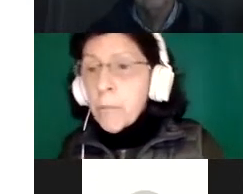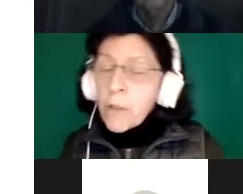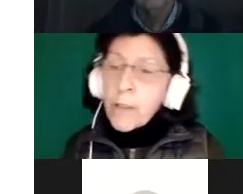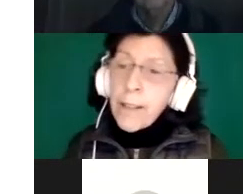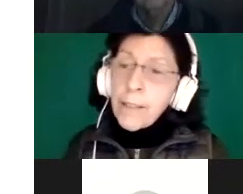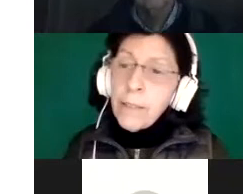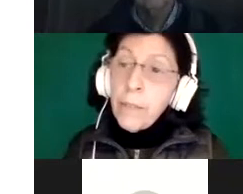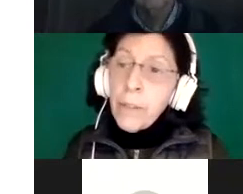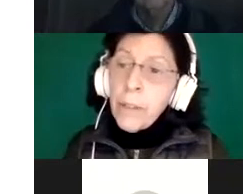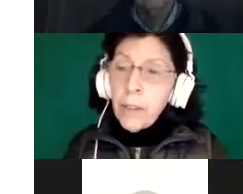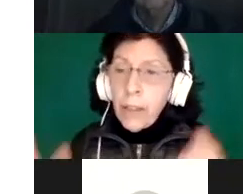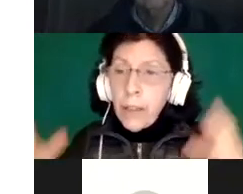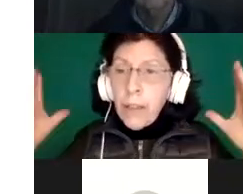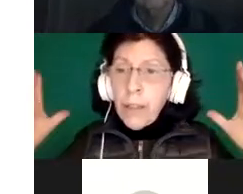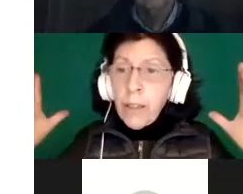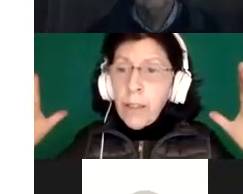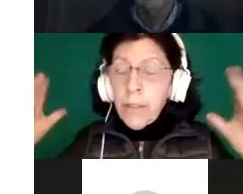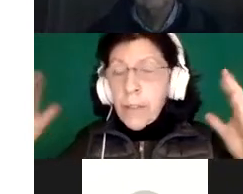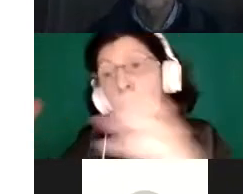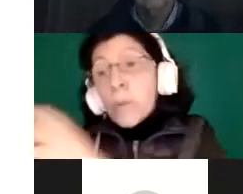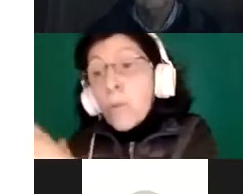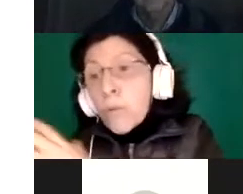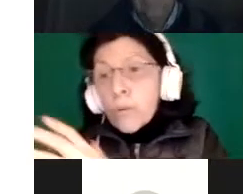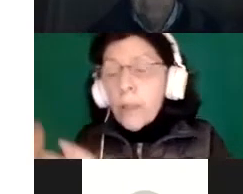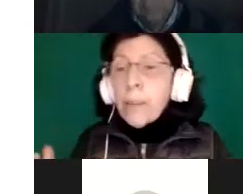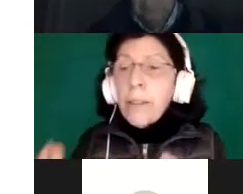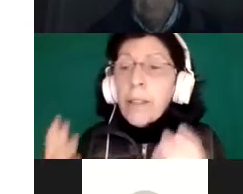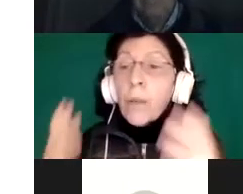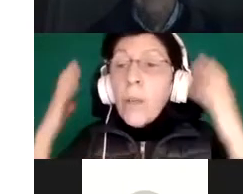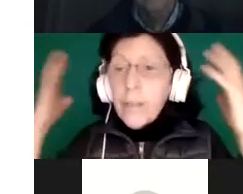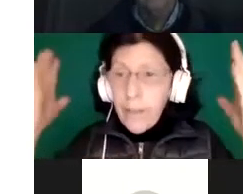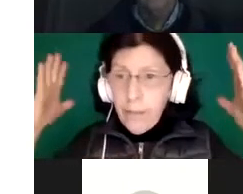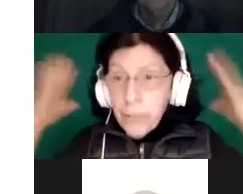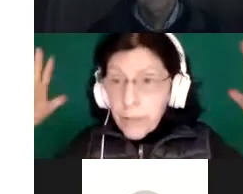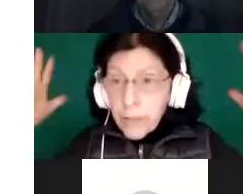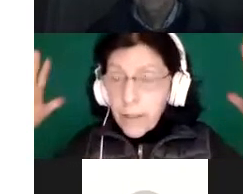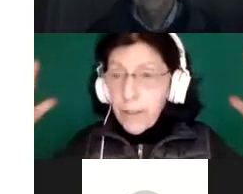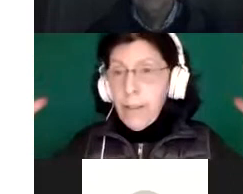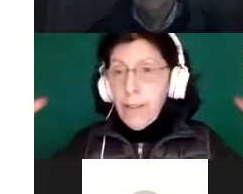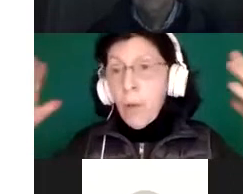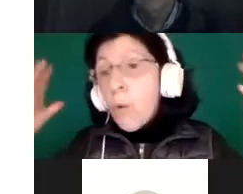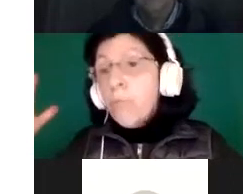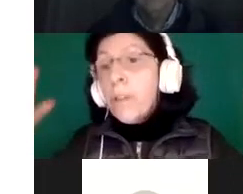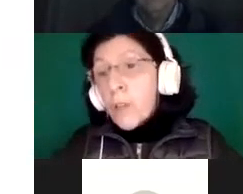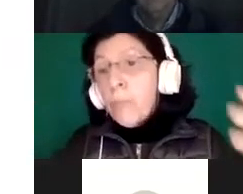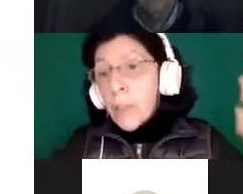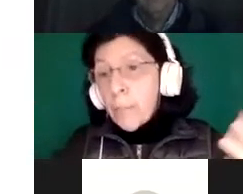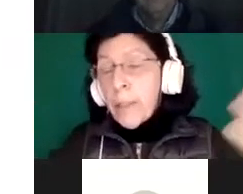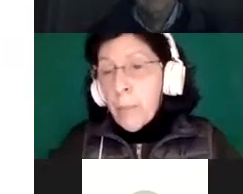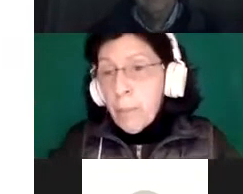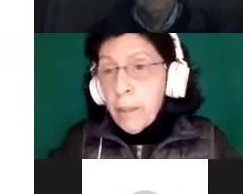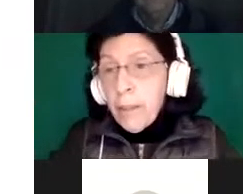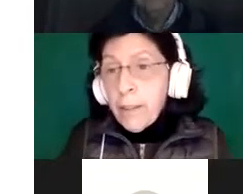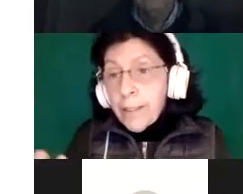sentimos necessidade de vir, de fazer um percurso a partir da coisa física, que é o convento dos Capuchos da